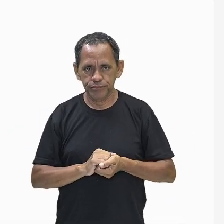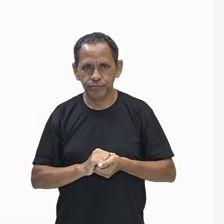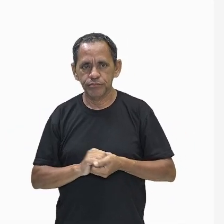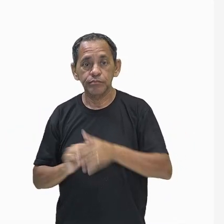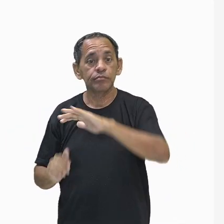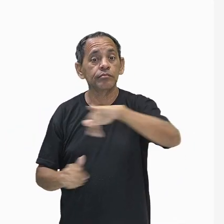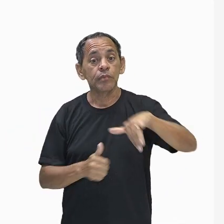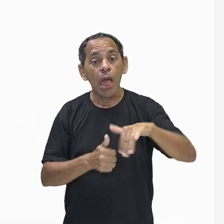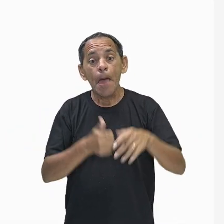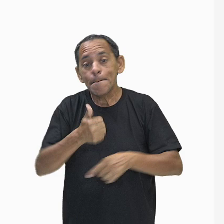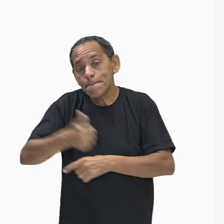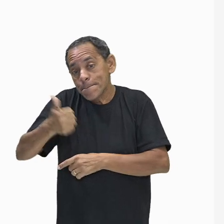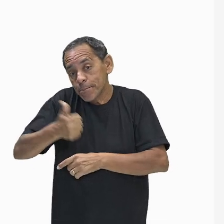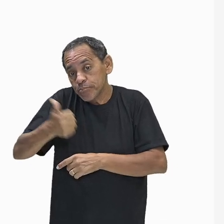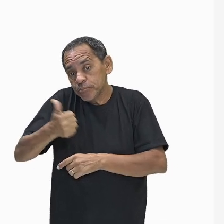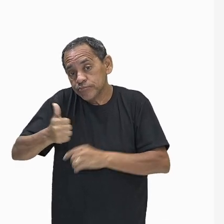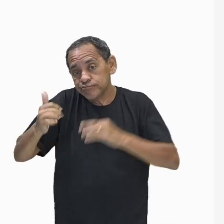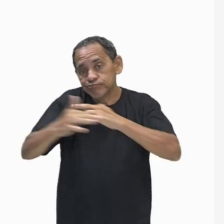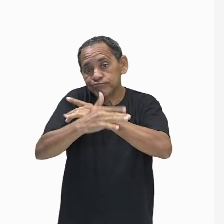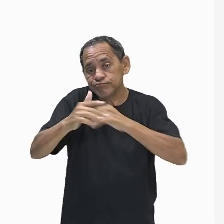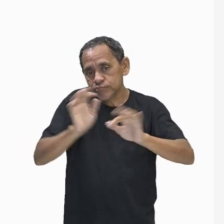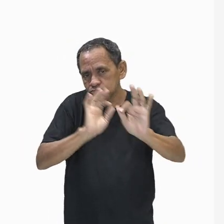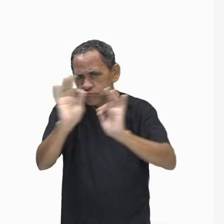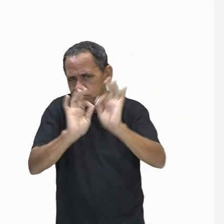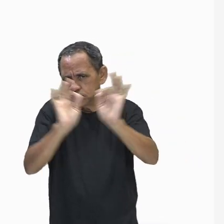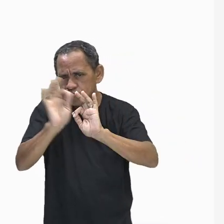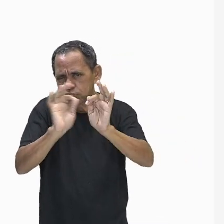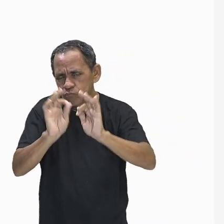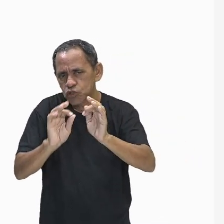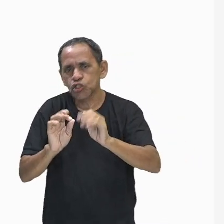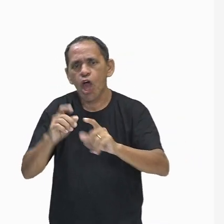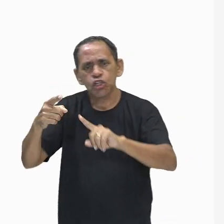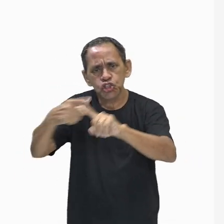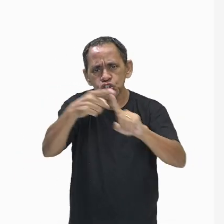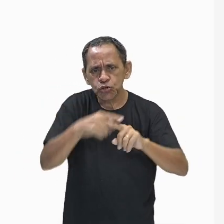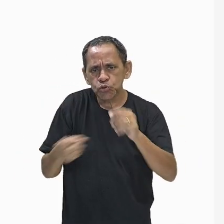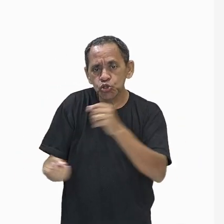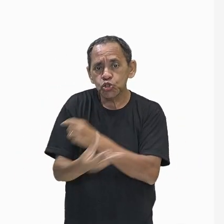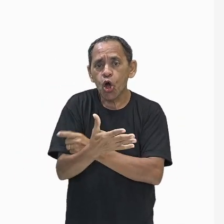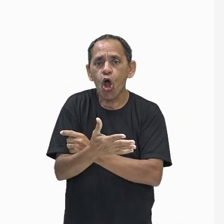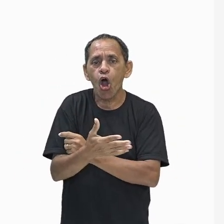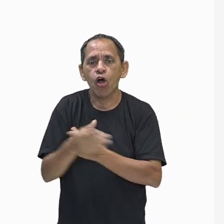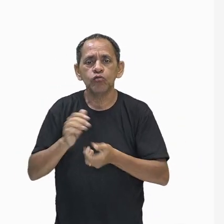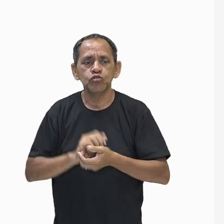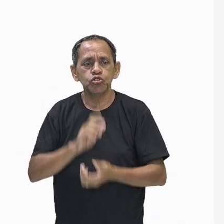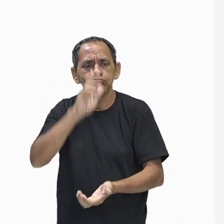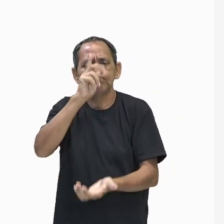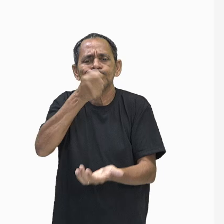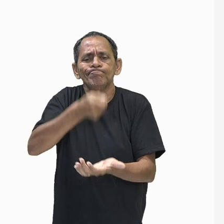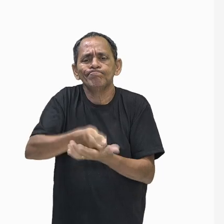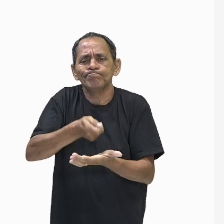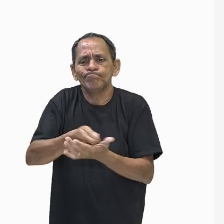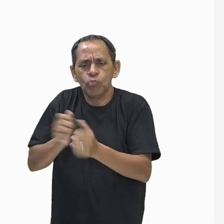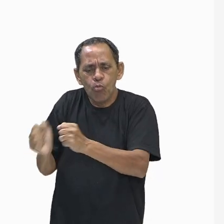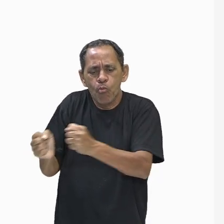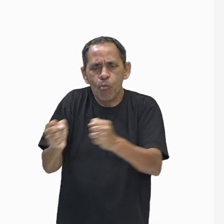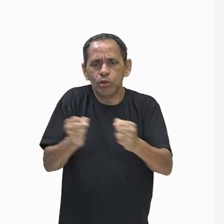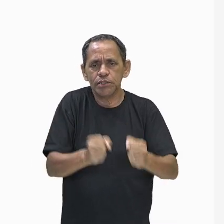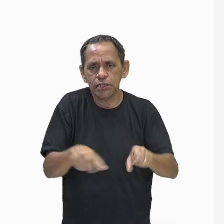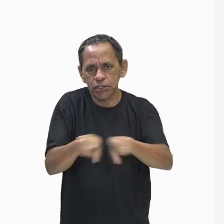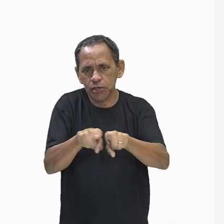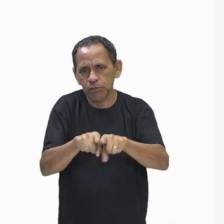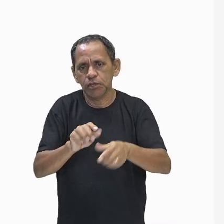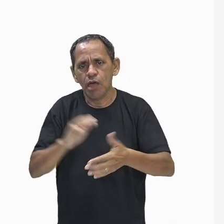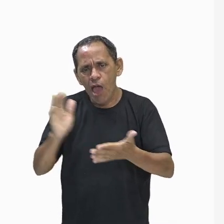cidades, organizaram-se também novas formas de comando e poder, como eu falei para vocês. Em algumas